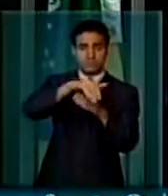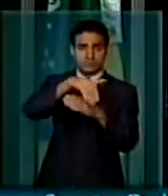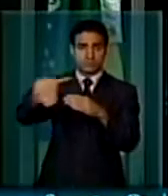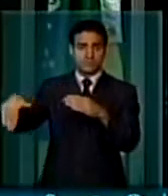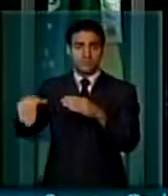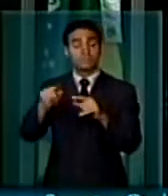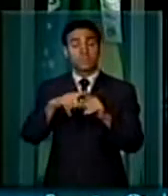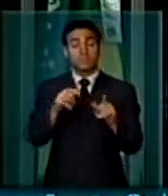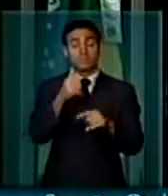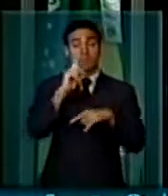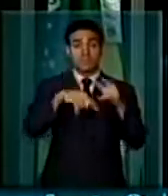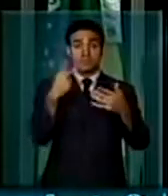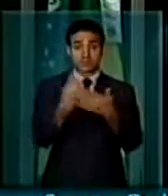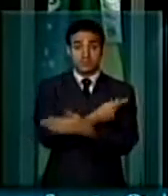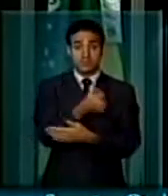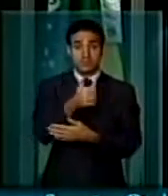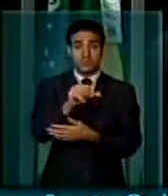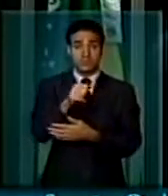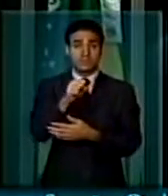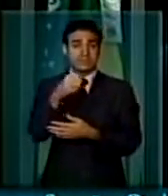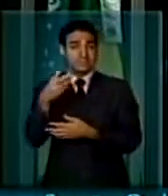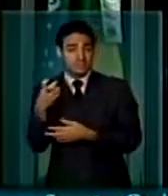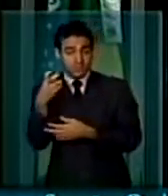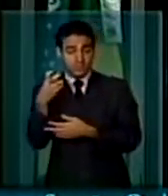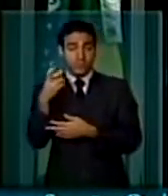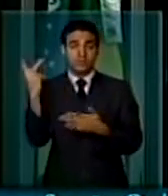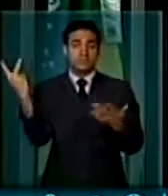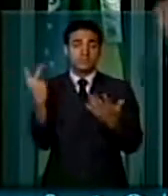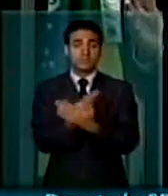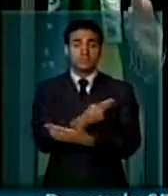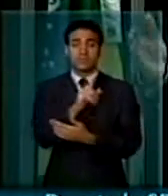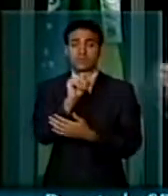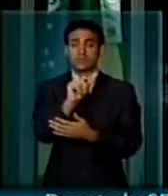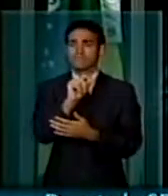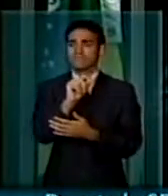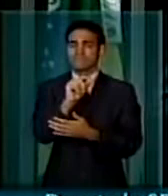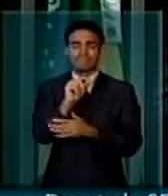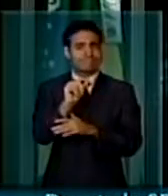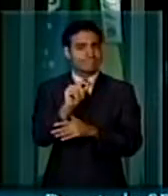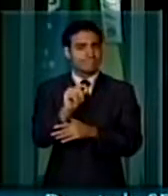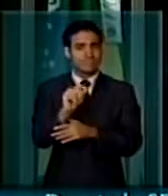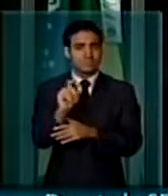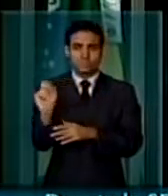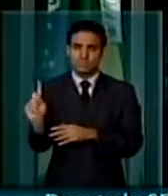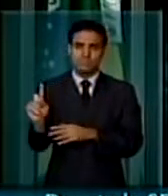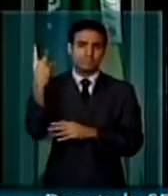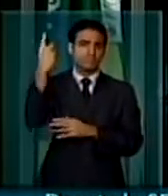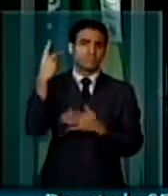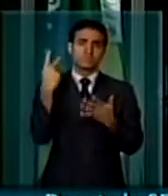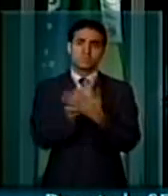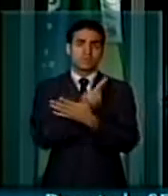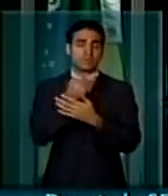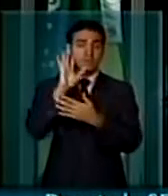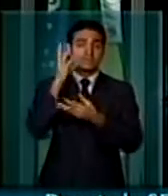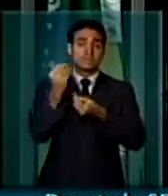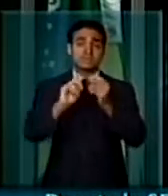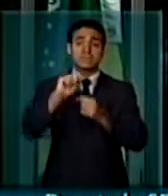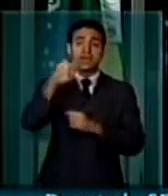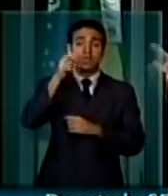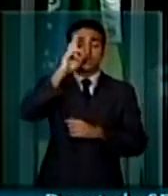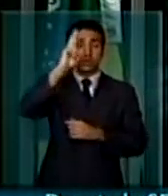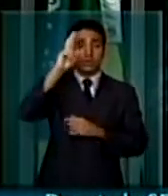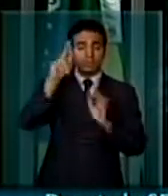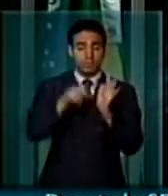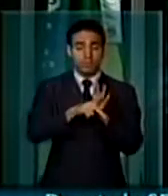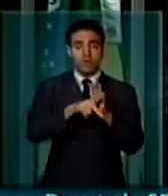1895 houve um episódio que praticamente foi definitivo na decisão sobre a posse das terras, ou